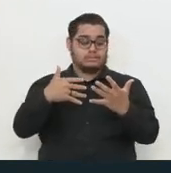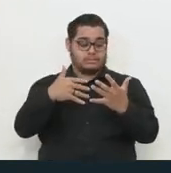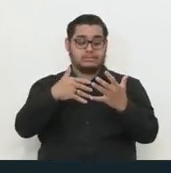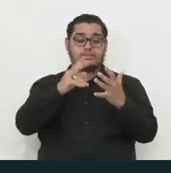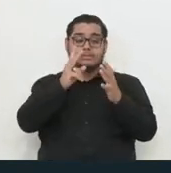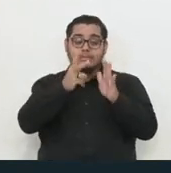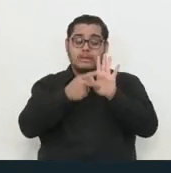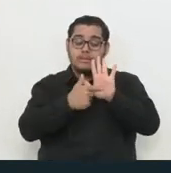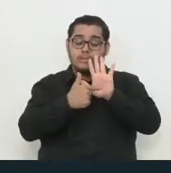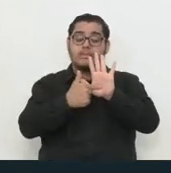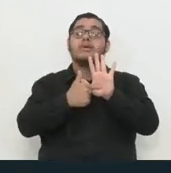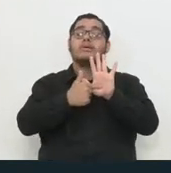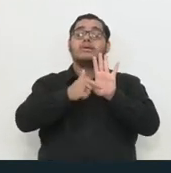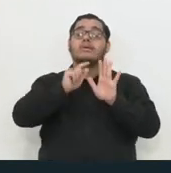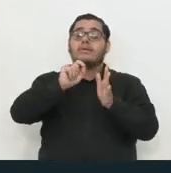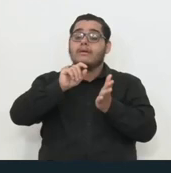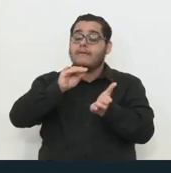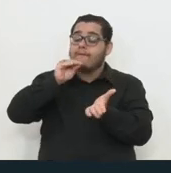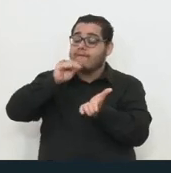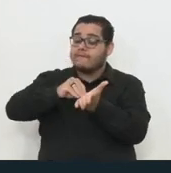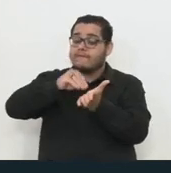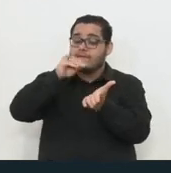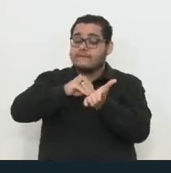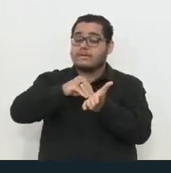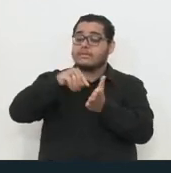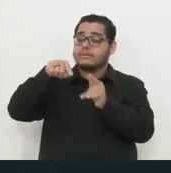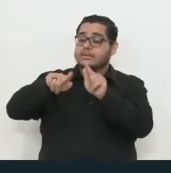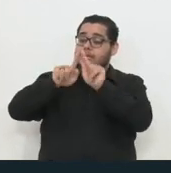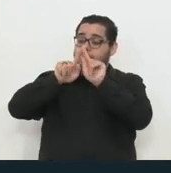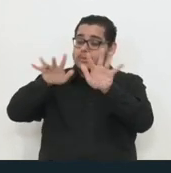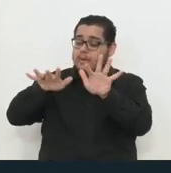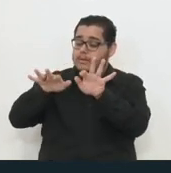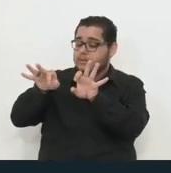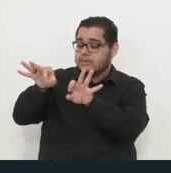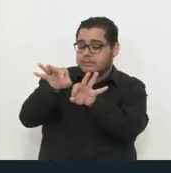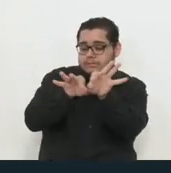a falta de zeladoria da cidade de Guarulhos